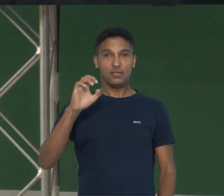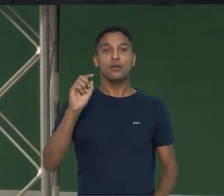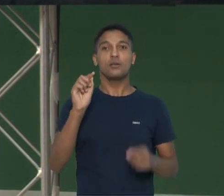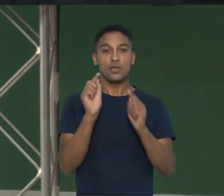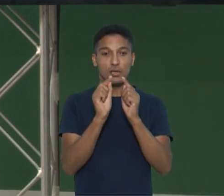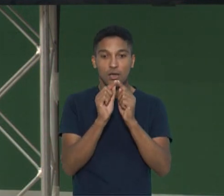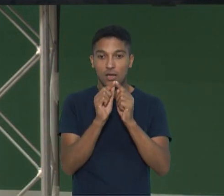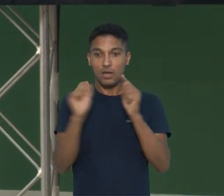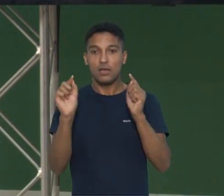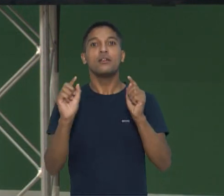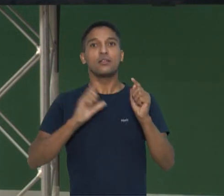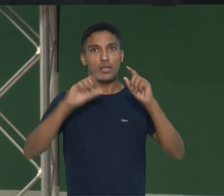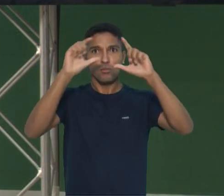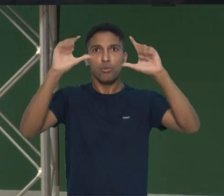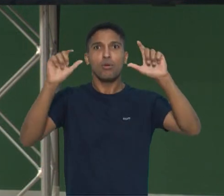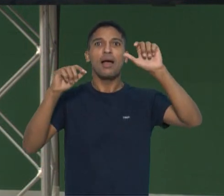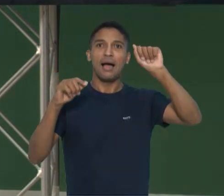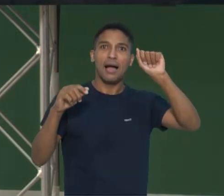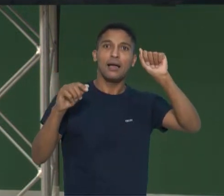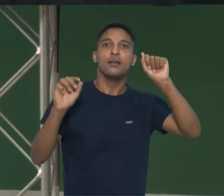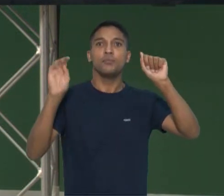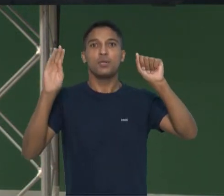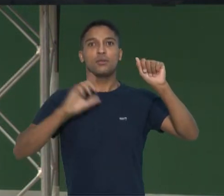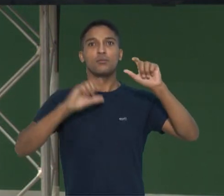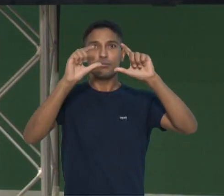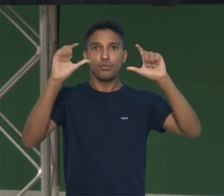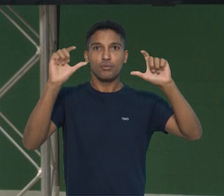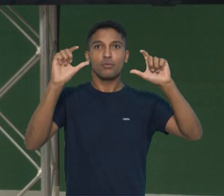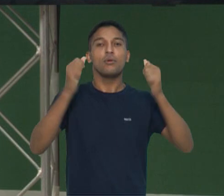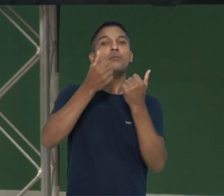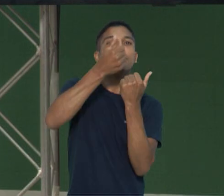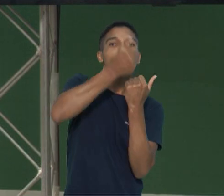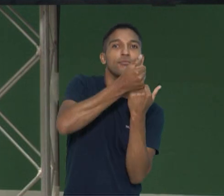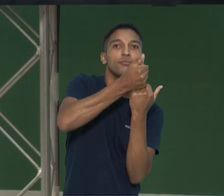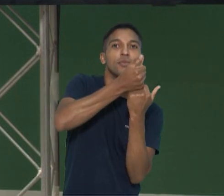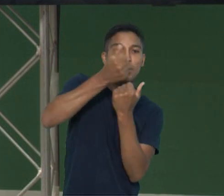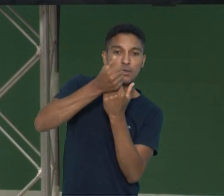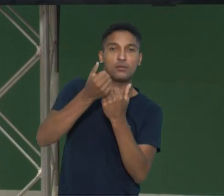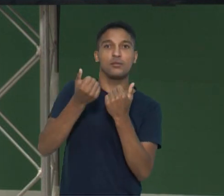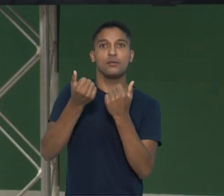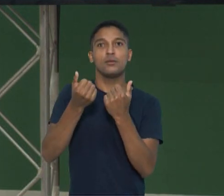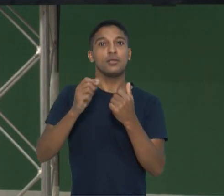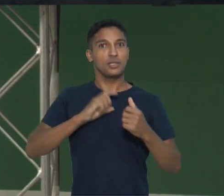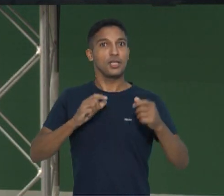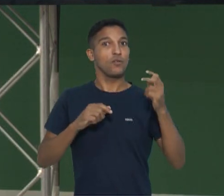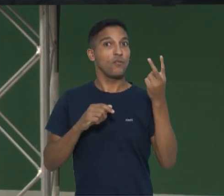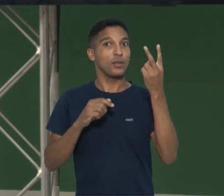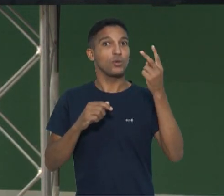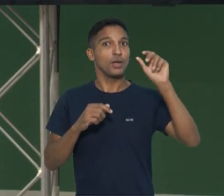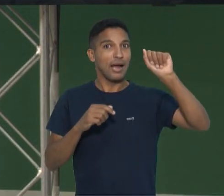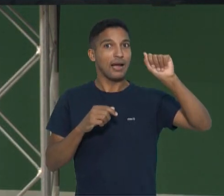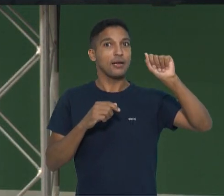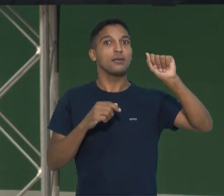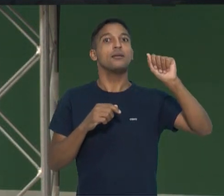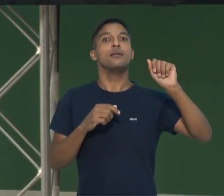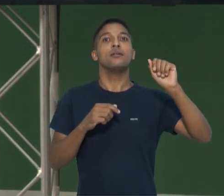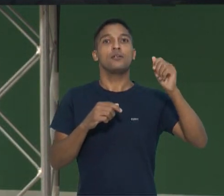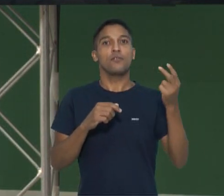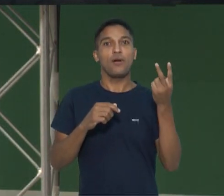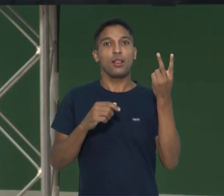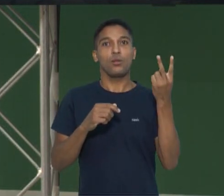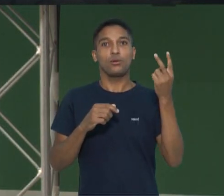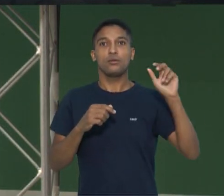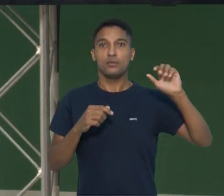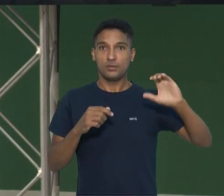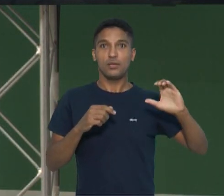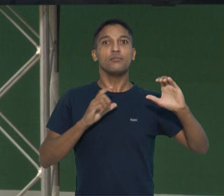estão também no enunciado. Então, daqui eu já tenho os valores de A e de C. Tem mais uma conclusão ainda que eu posso